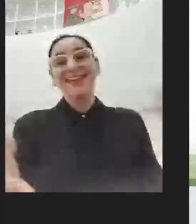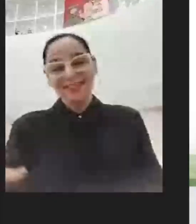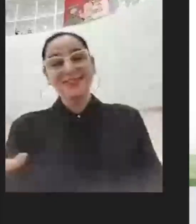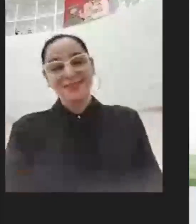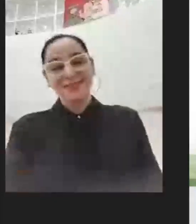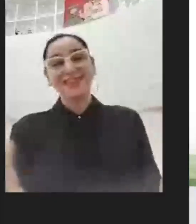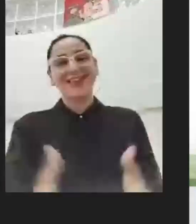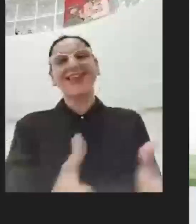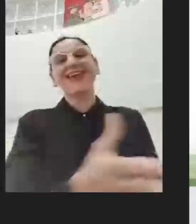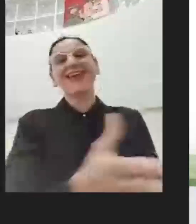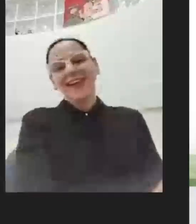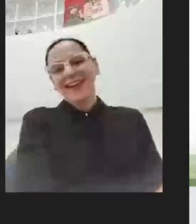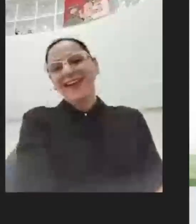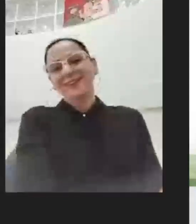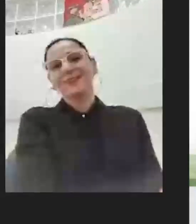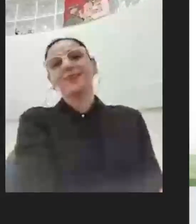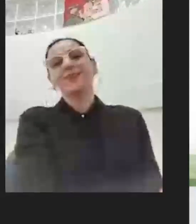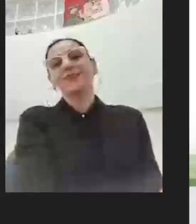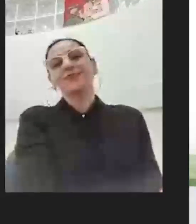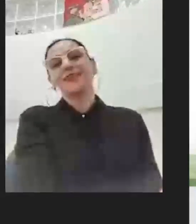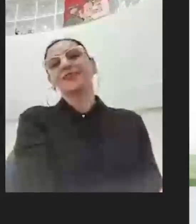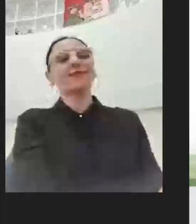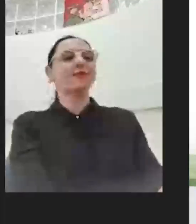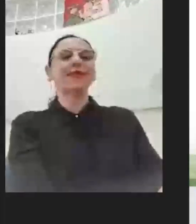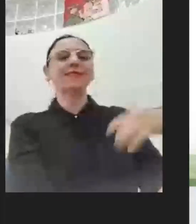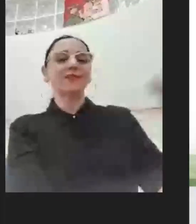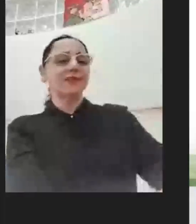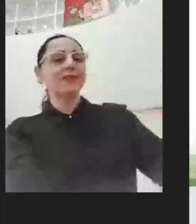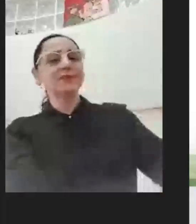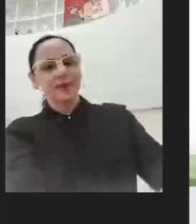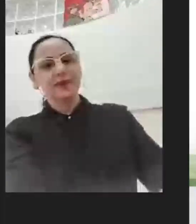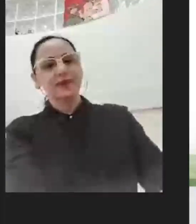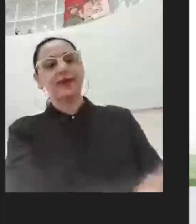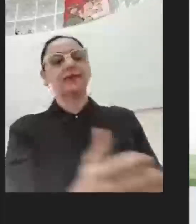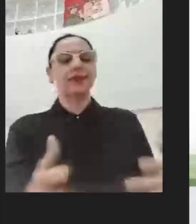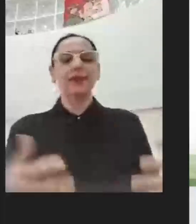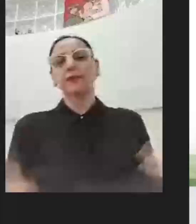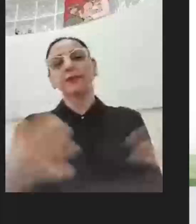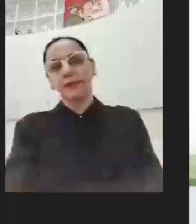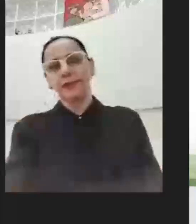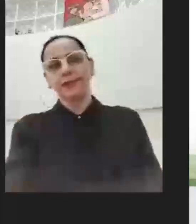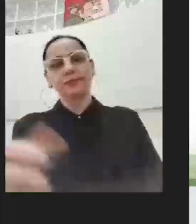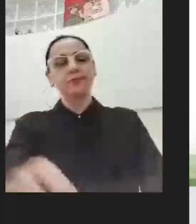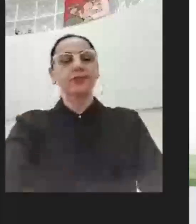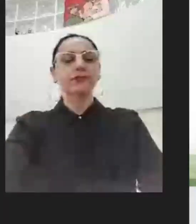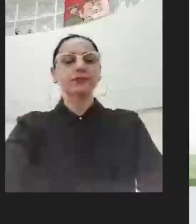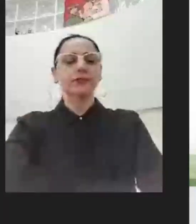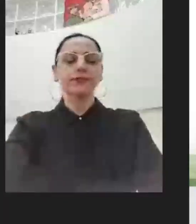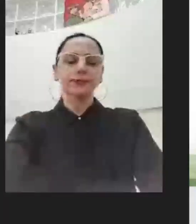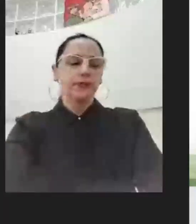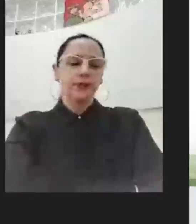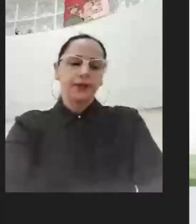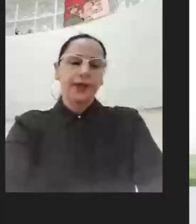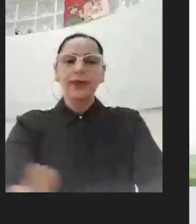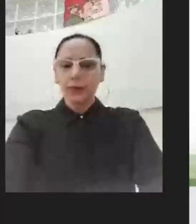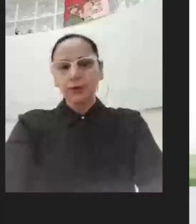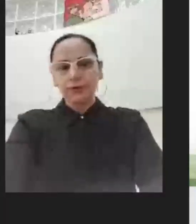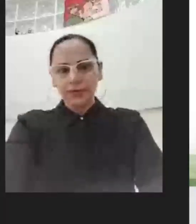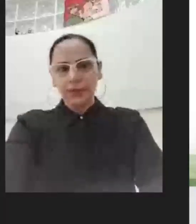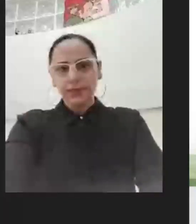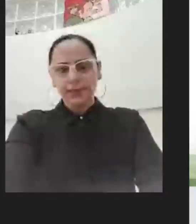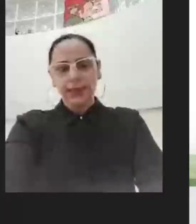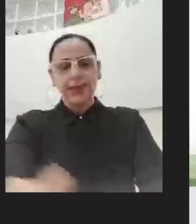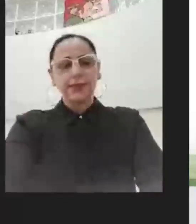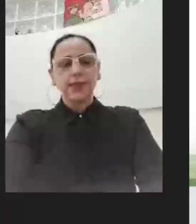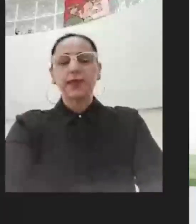Mas infelizmente os bebês não conseguem ser amamentados, a gente tem que usar essa água mineral, que não é 100%, e